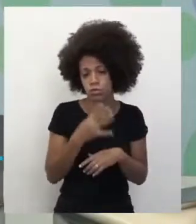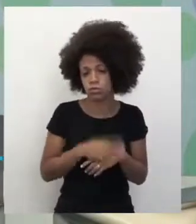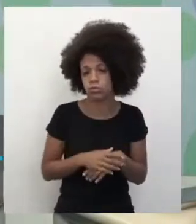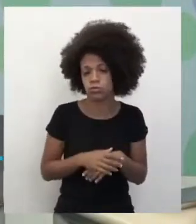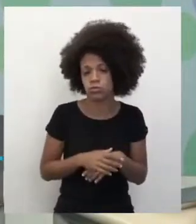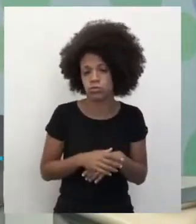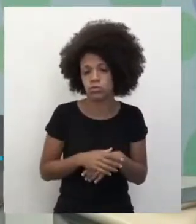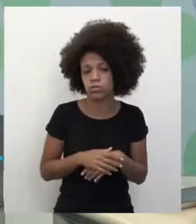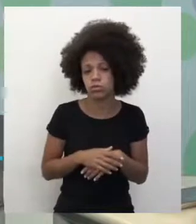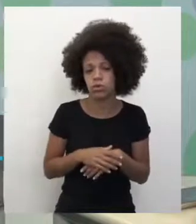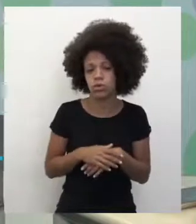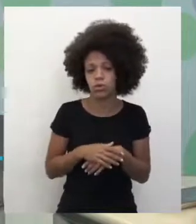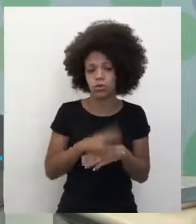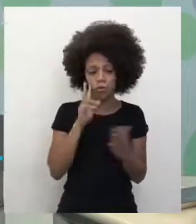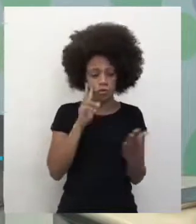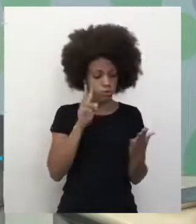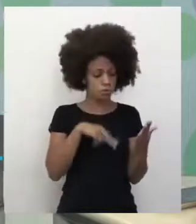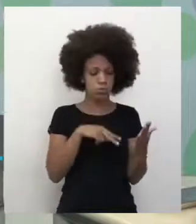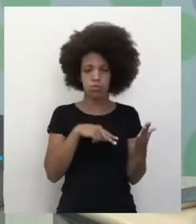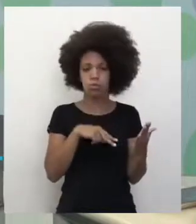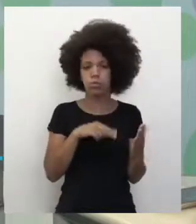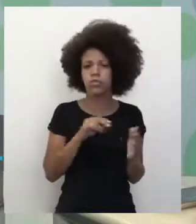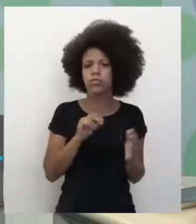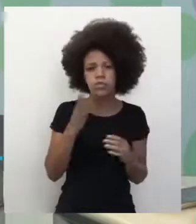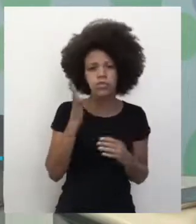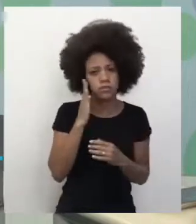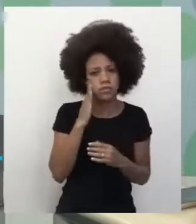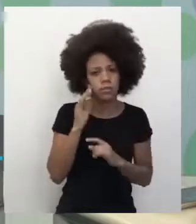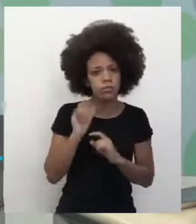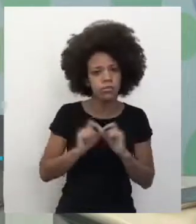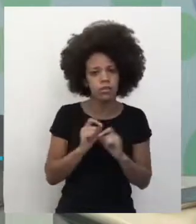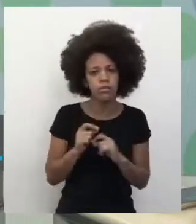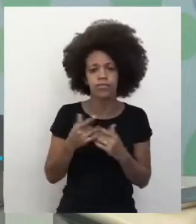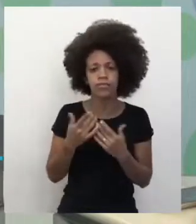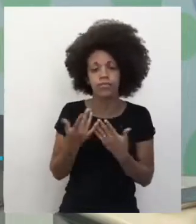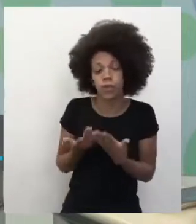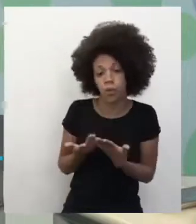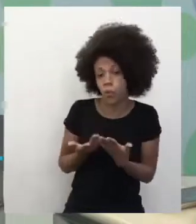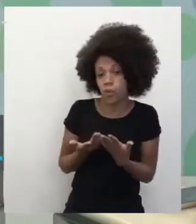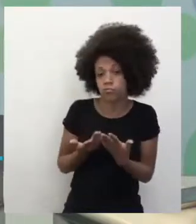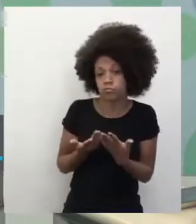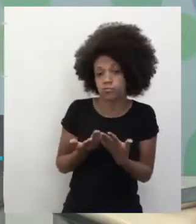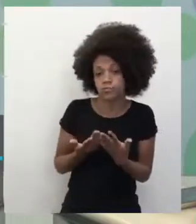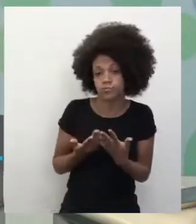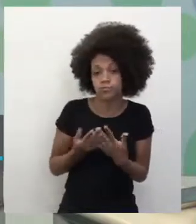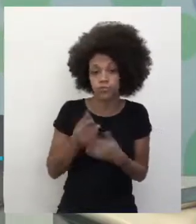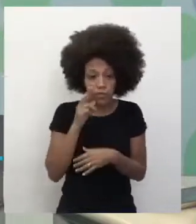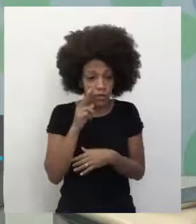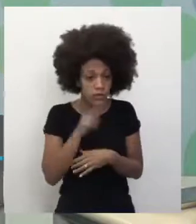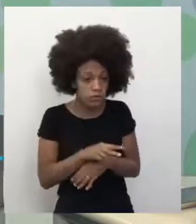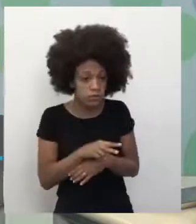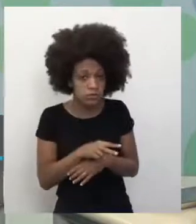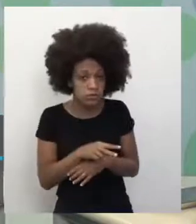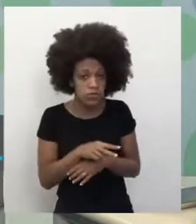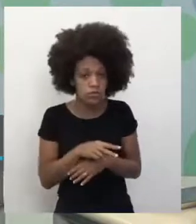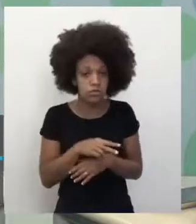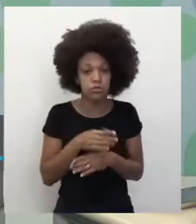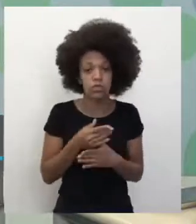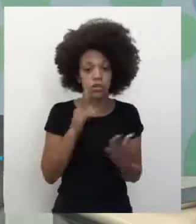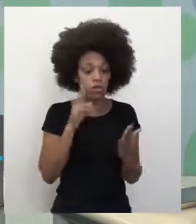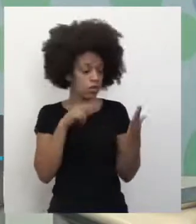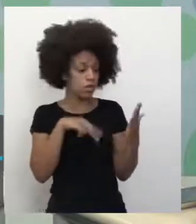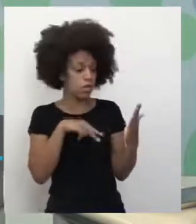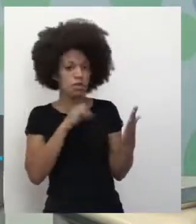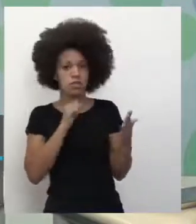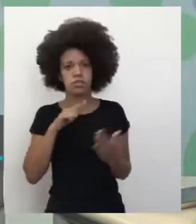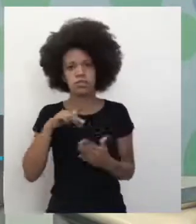Verdade. Você bate o olho no quadro dele, você sabe que o quadro é dele, né? É verdade. Eu quando vejo quadros derretendo, eu já penso que é Salvador